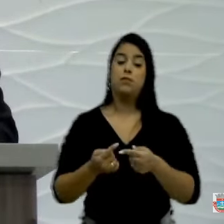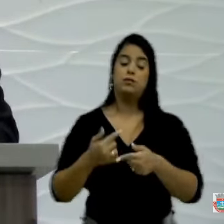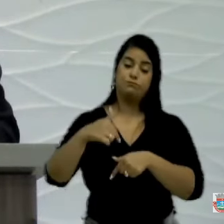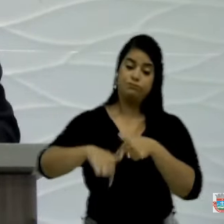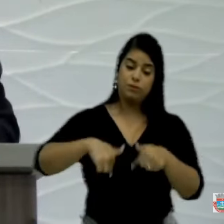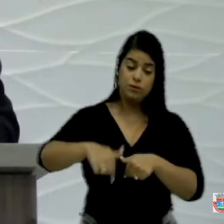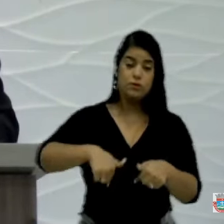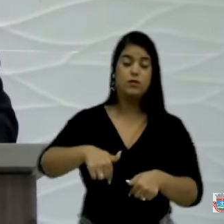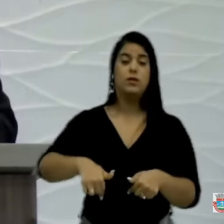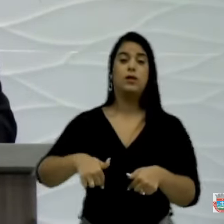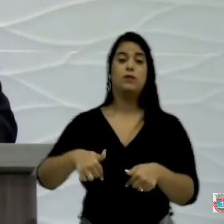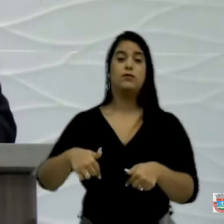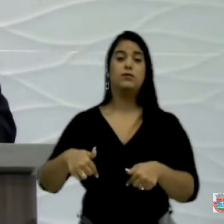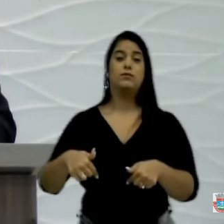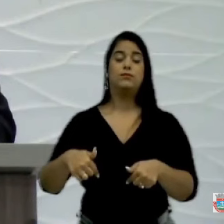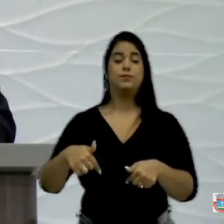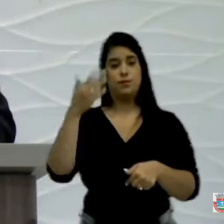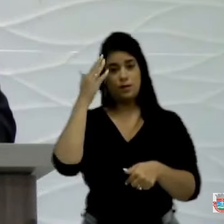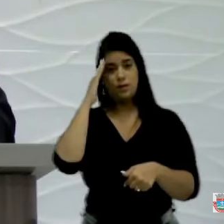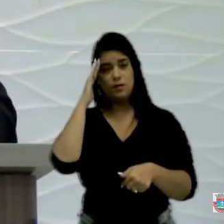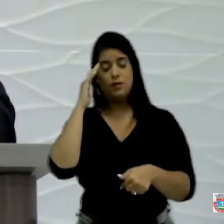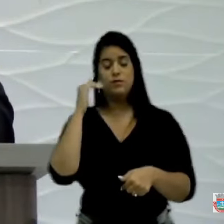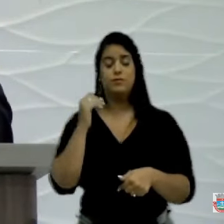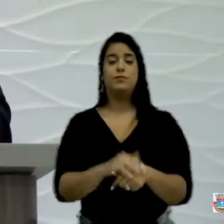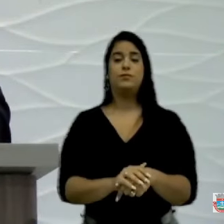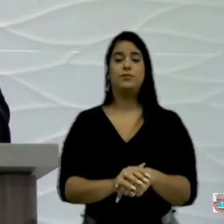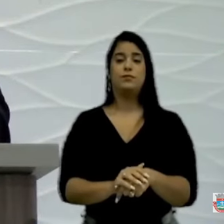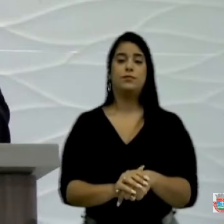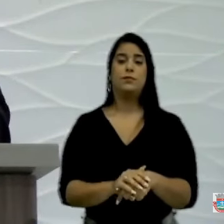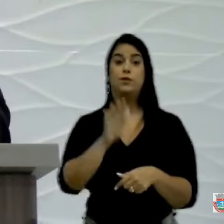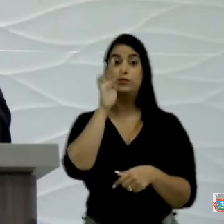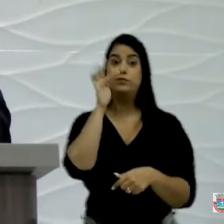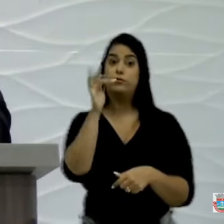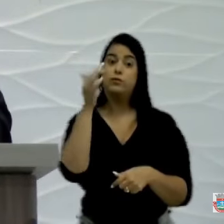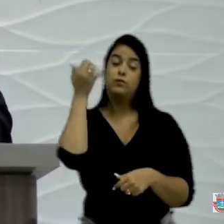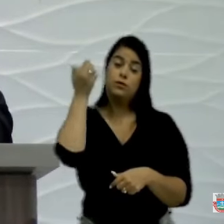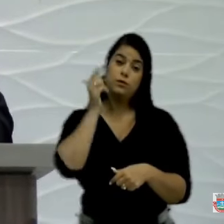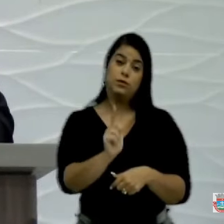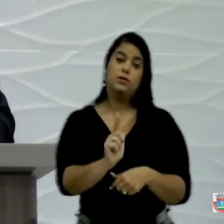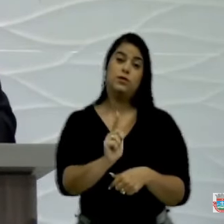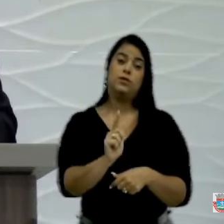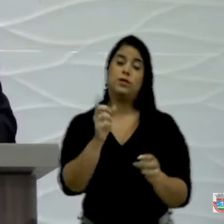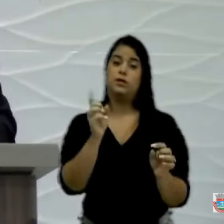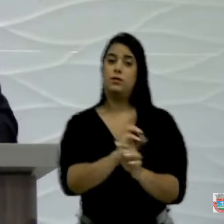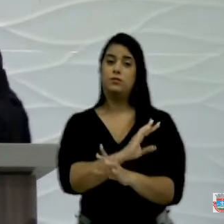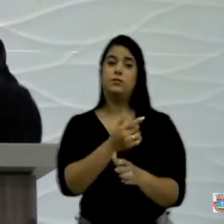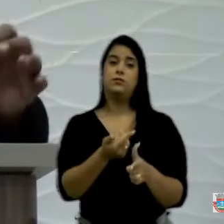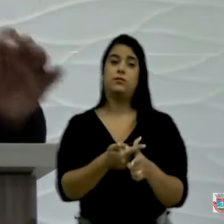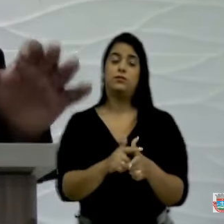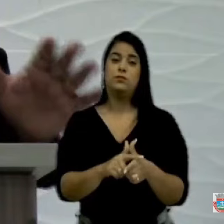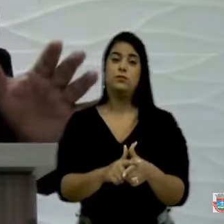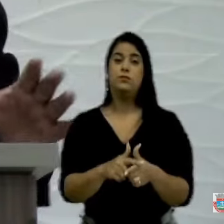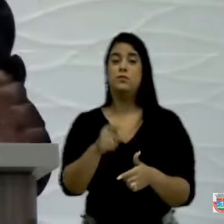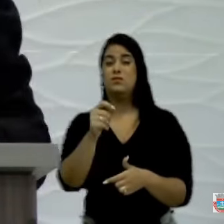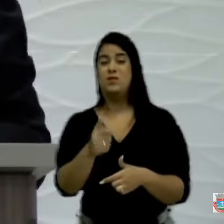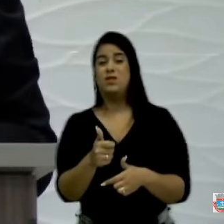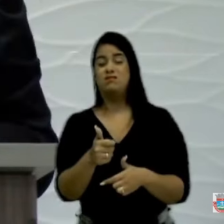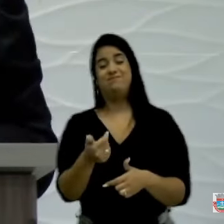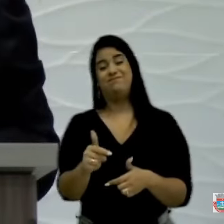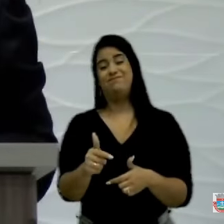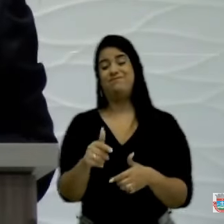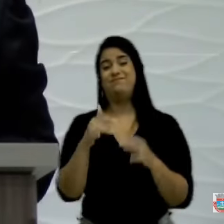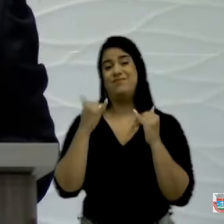correndo atrás para ver se a gente consegue. Se consegue resolver, porque lá praticamente não tem energia.